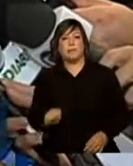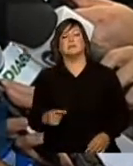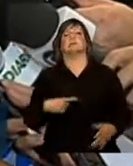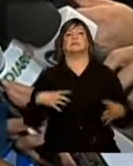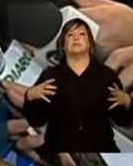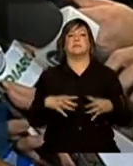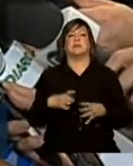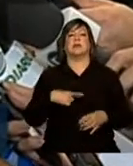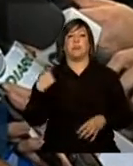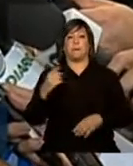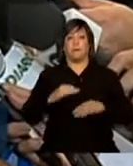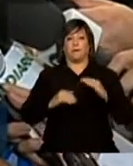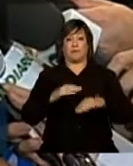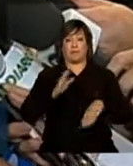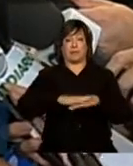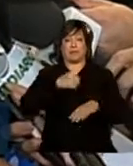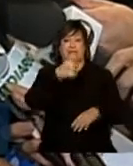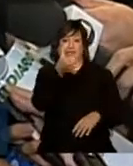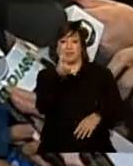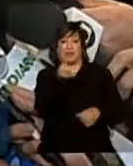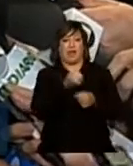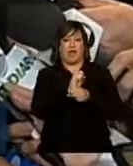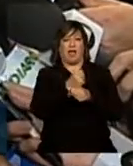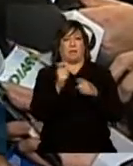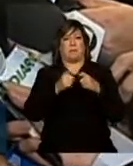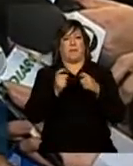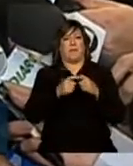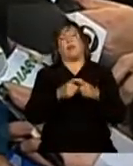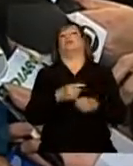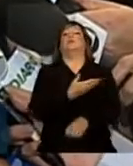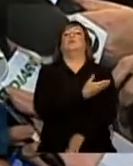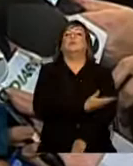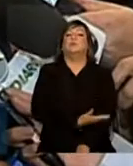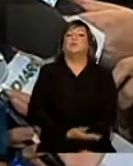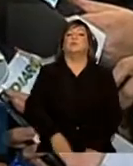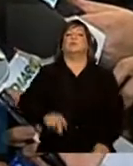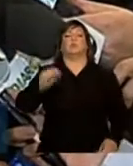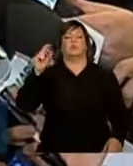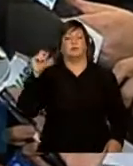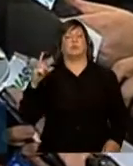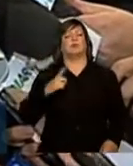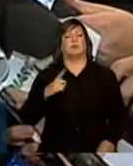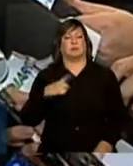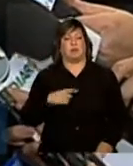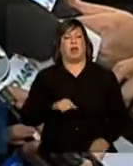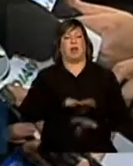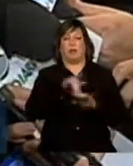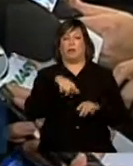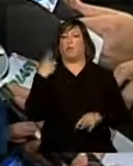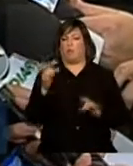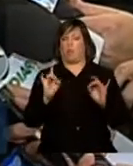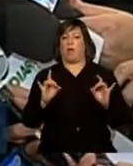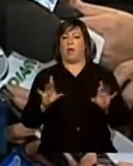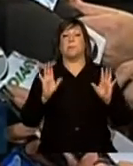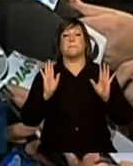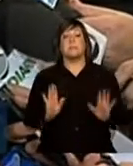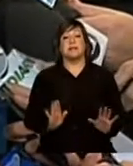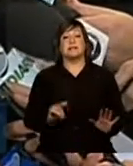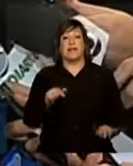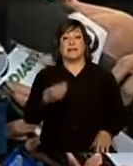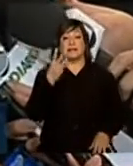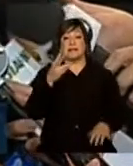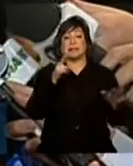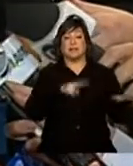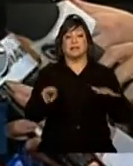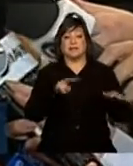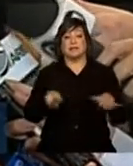mais de 16 anos de experiência médica, atuação em outros países. Nós temos muita clareza da qualidade. Agora, essas 3 semanas de